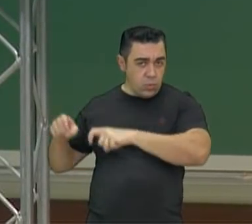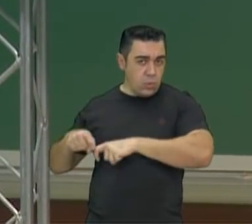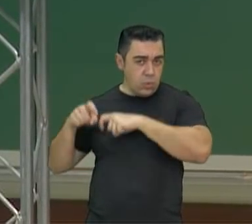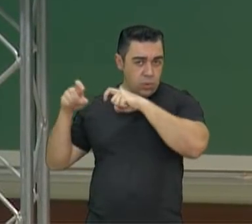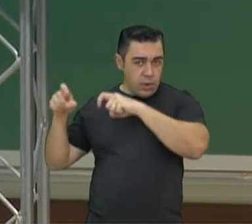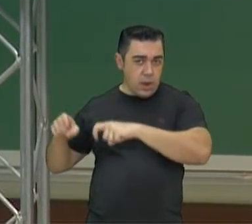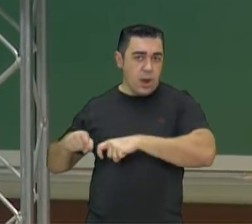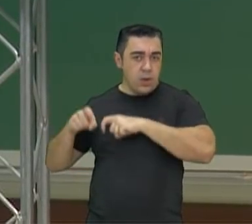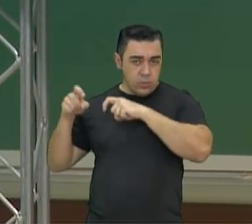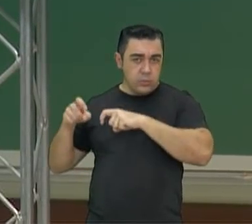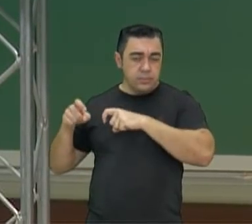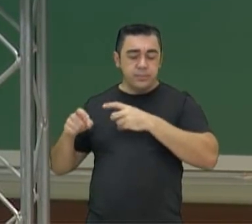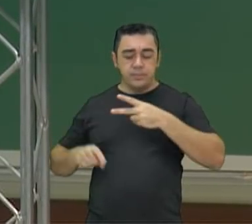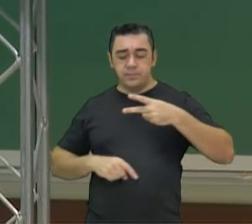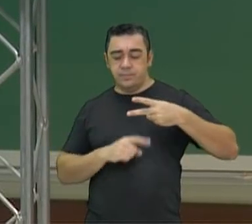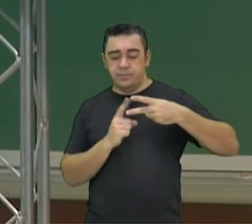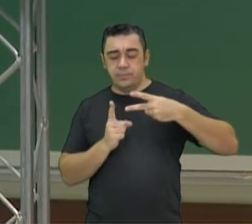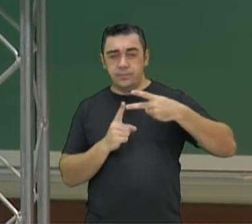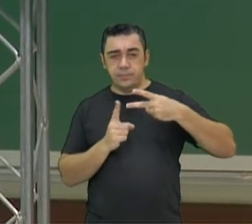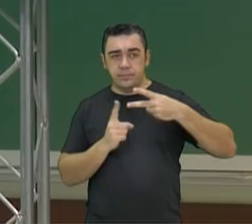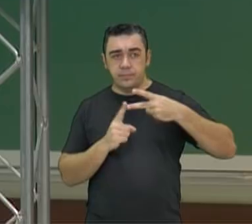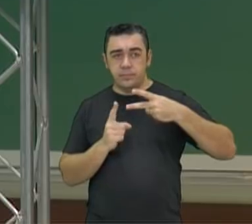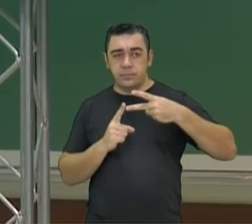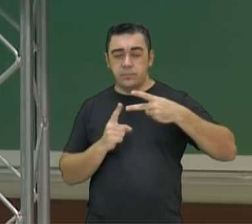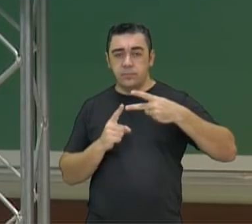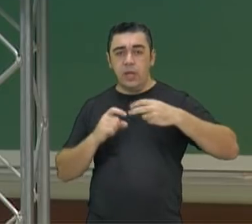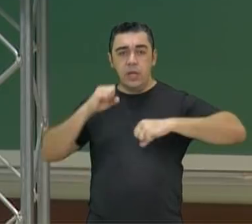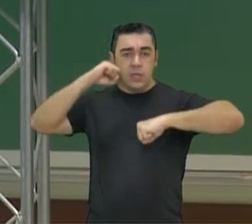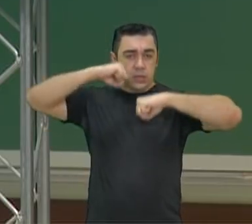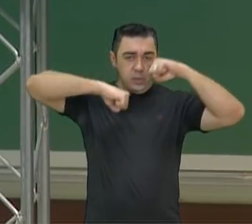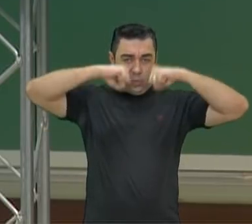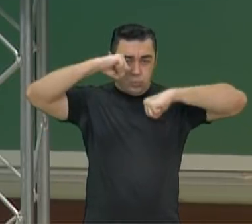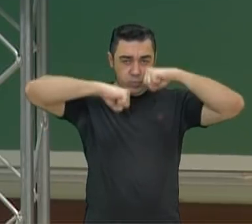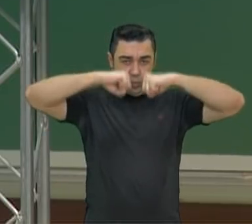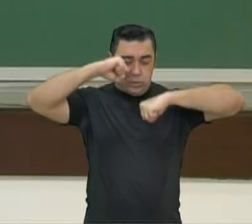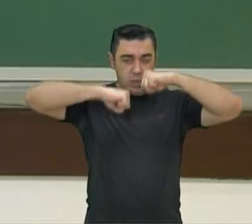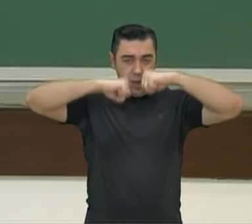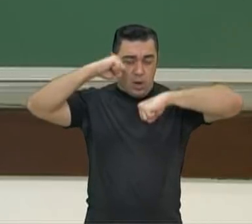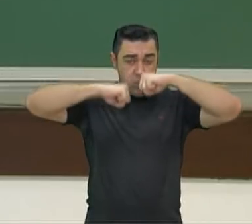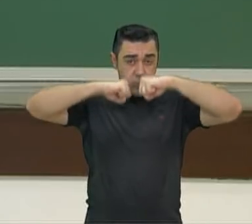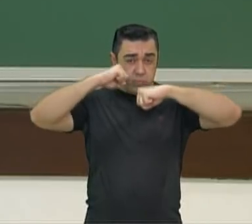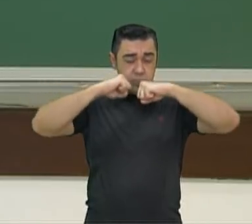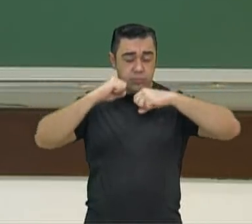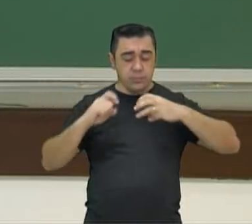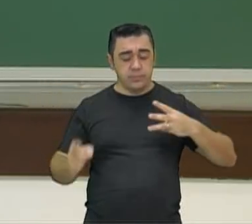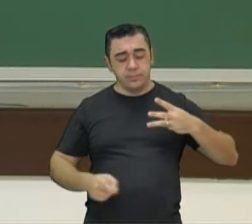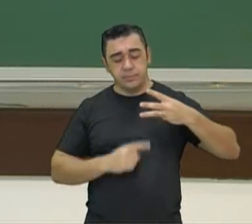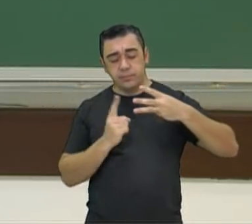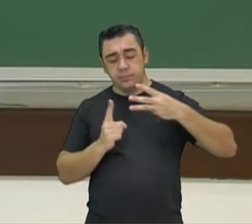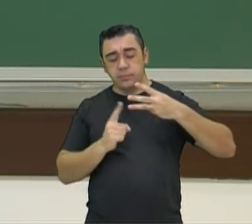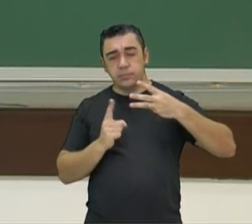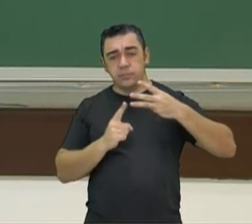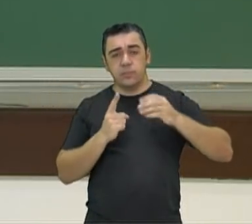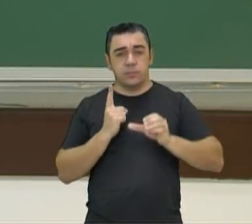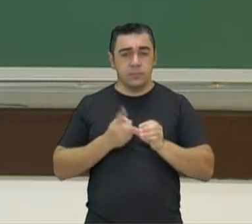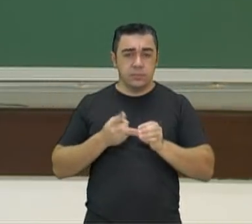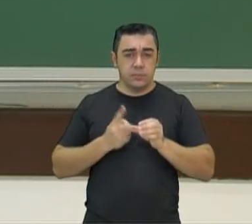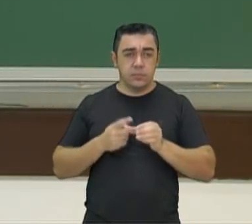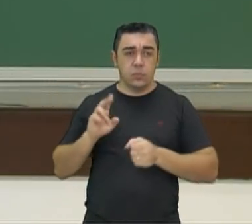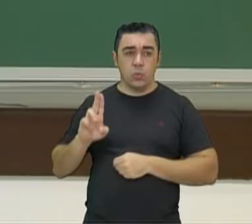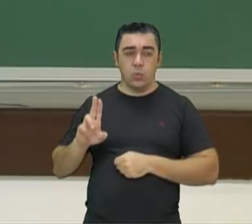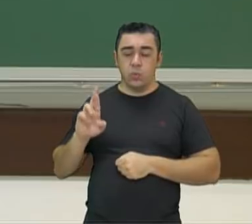predomínio de áreas de campo, nós temos a paisagem industrial, predomínio de indústrias, e ainda a paisagem